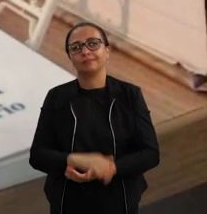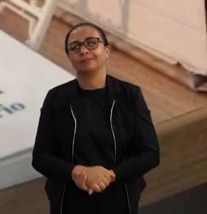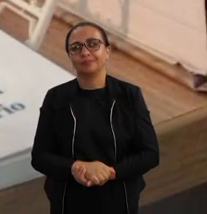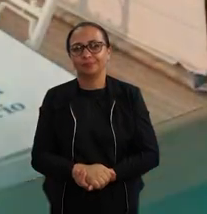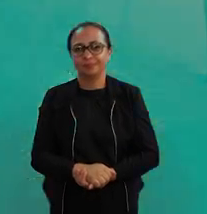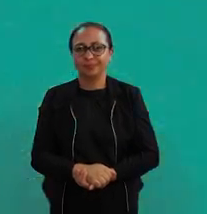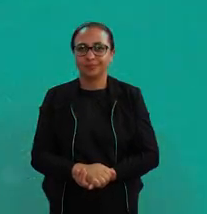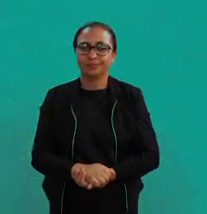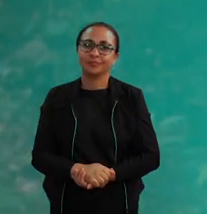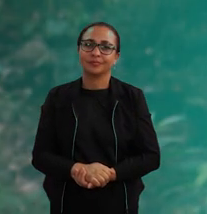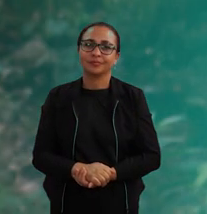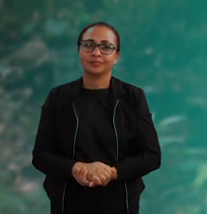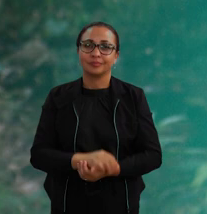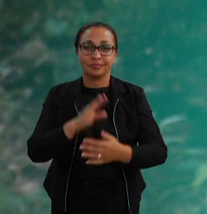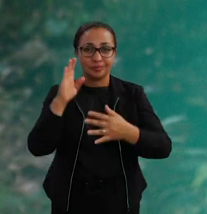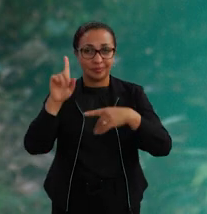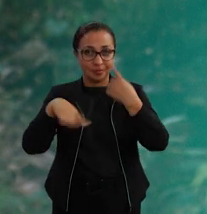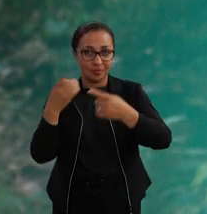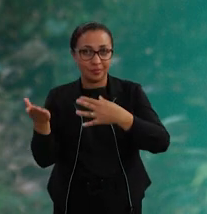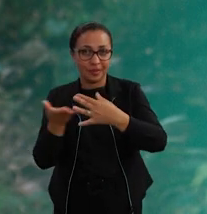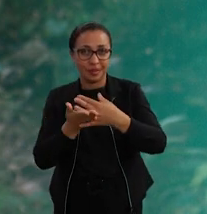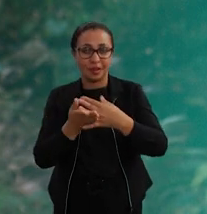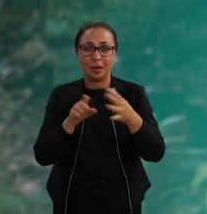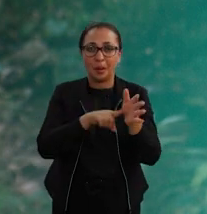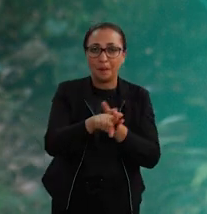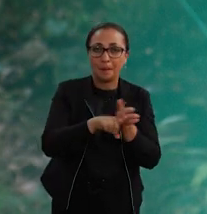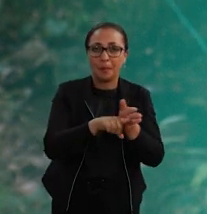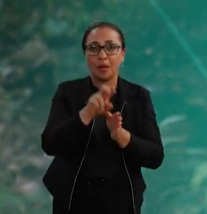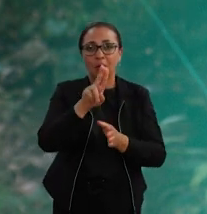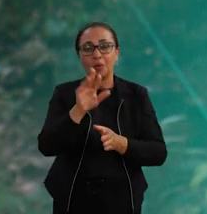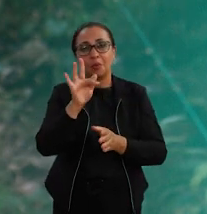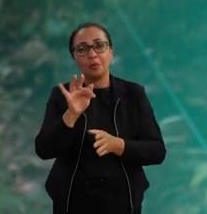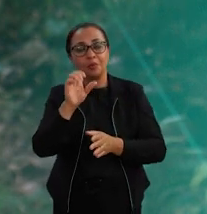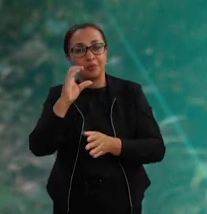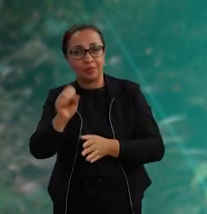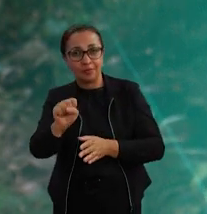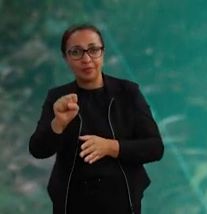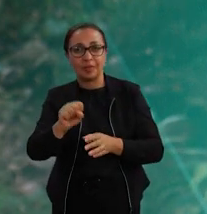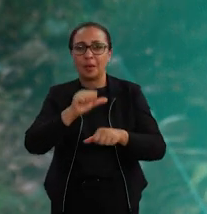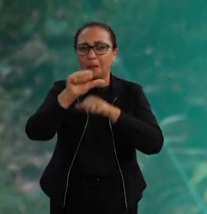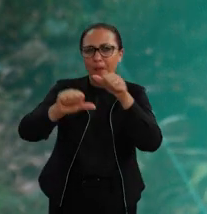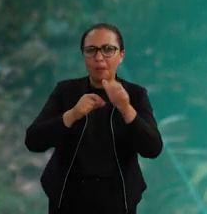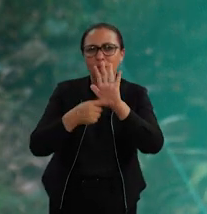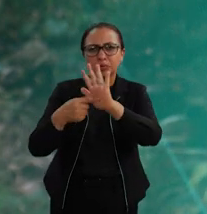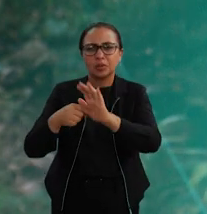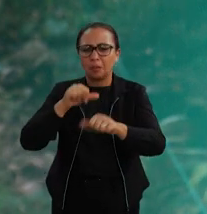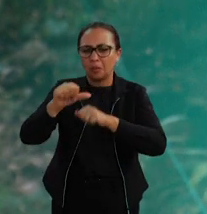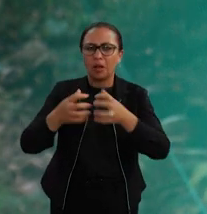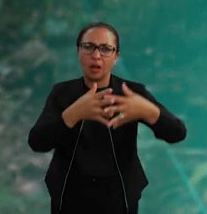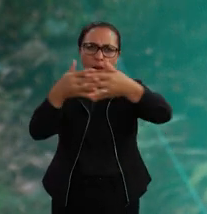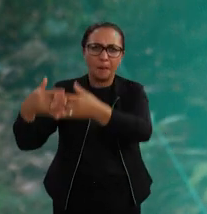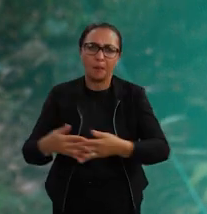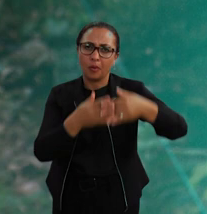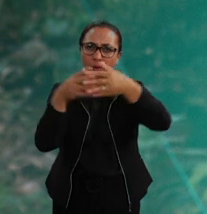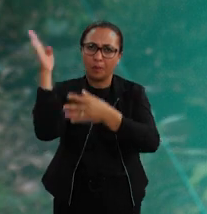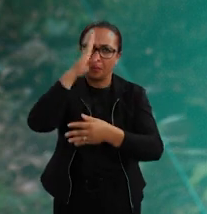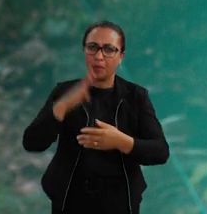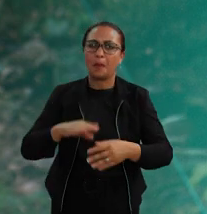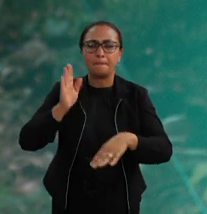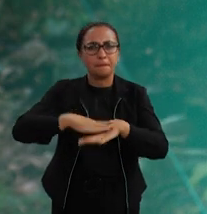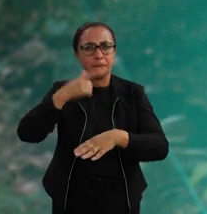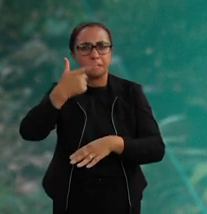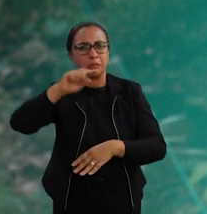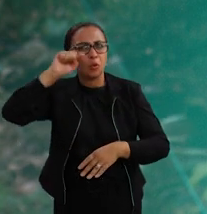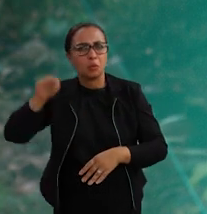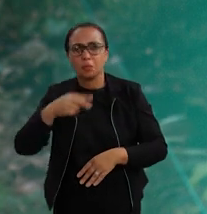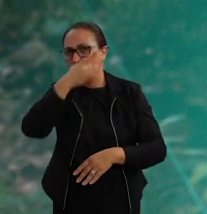sentidos. A seguir, uma pesquisa da UFS mostra mudanças no perfil dos caminhoneiros brasileiros. Mais